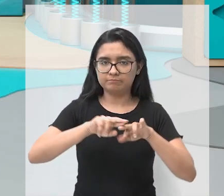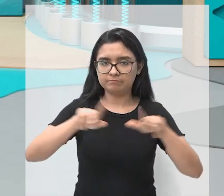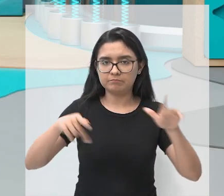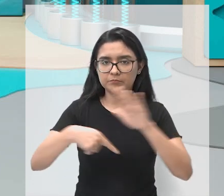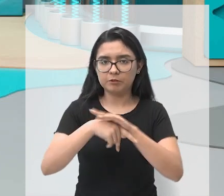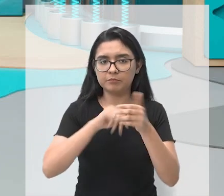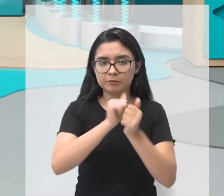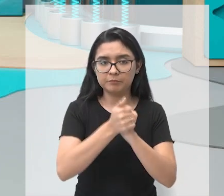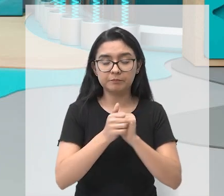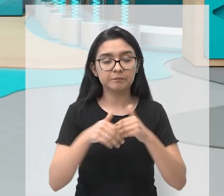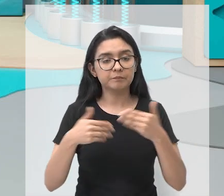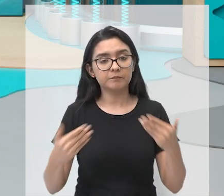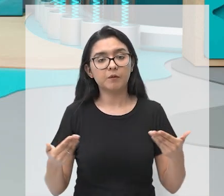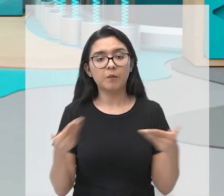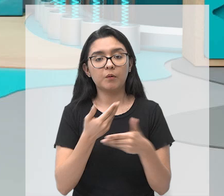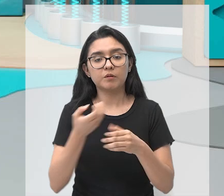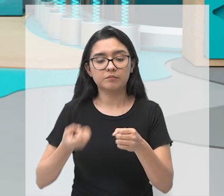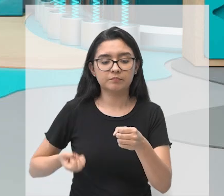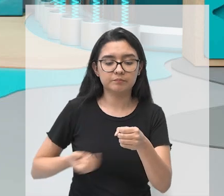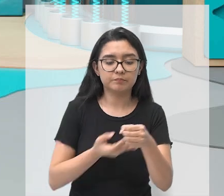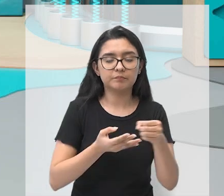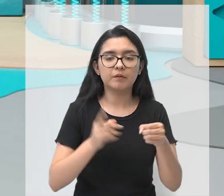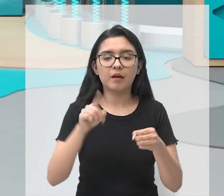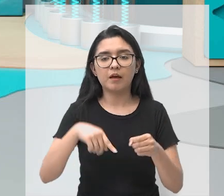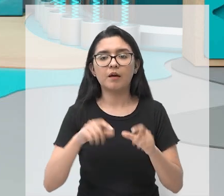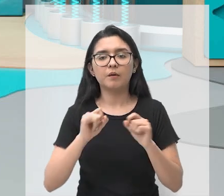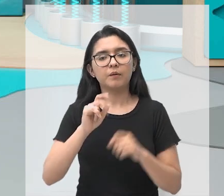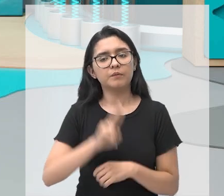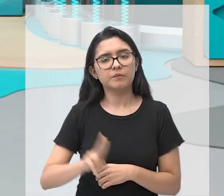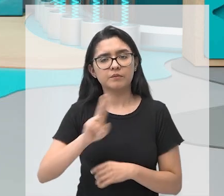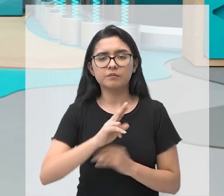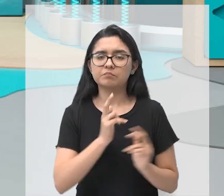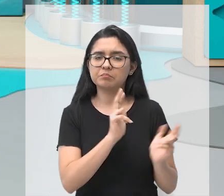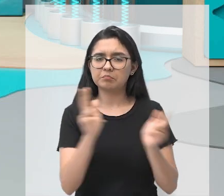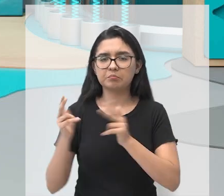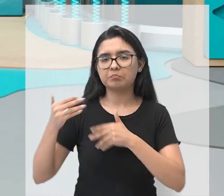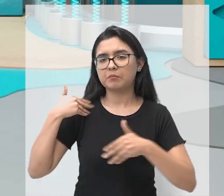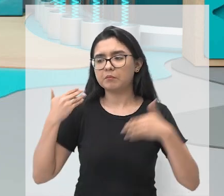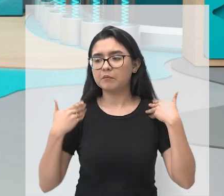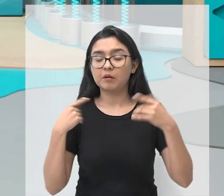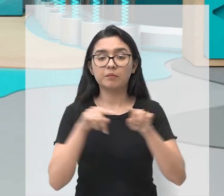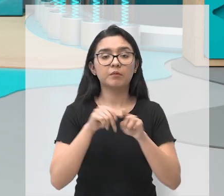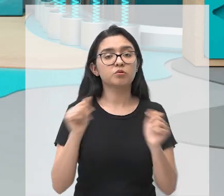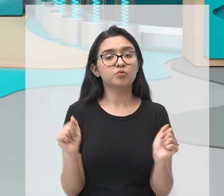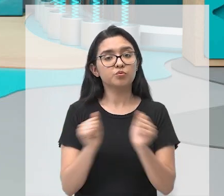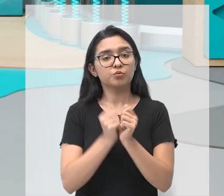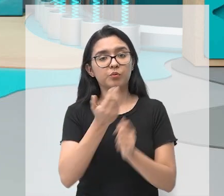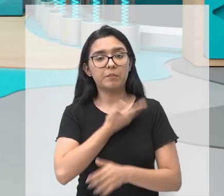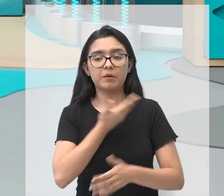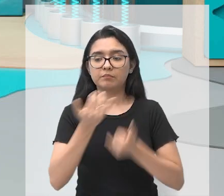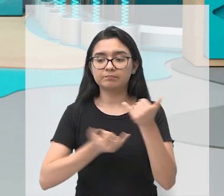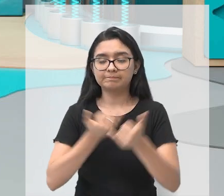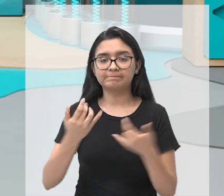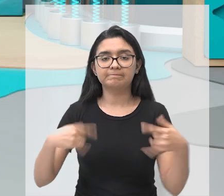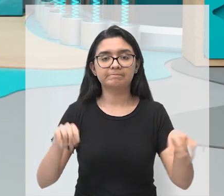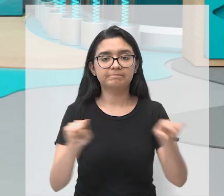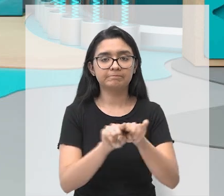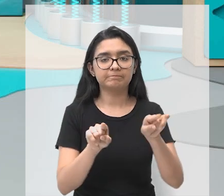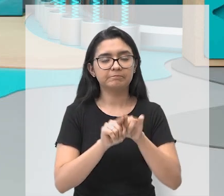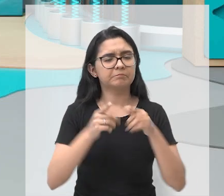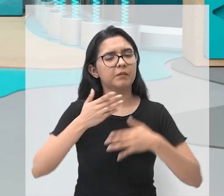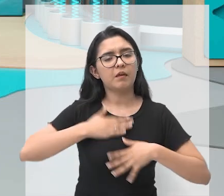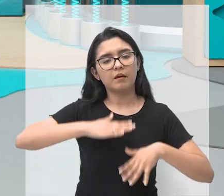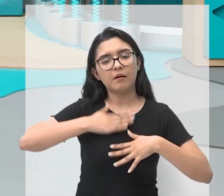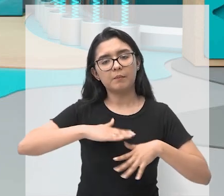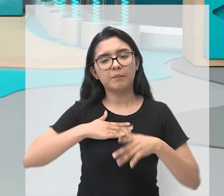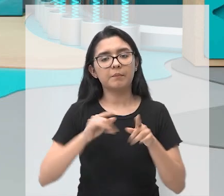Hoje, a bocha ela é uma maneira de se divertir com a companhia agradável ali de amigos, né? E de uma maneira